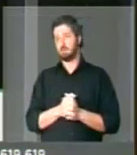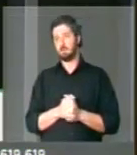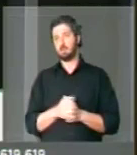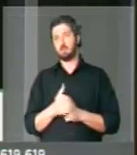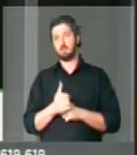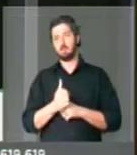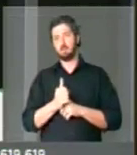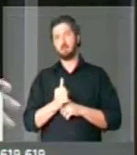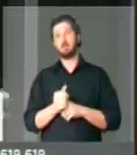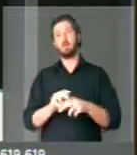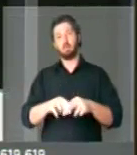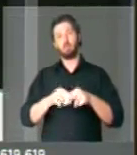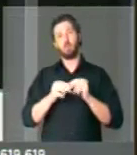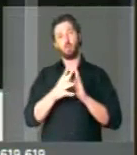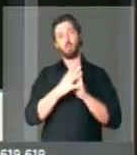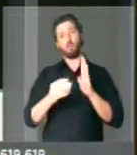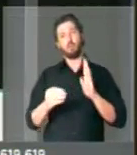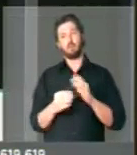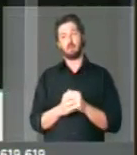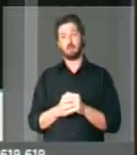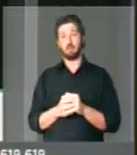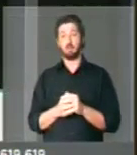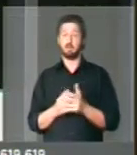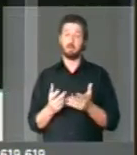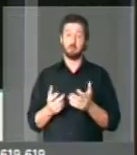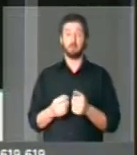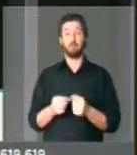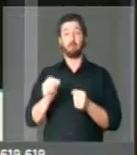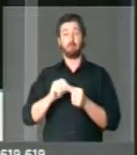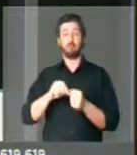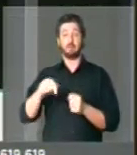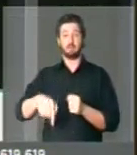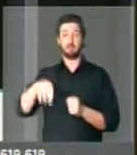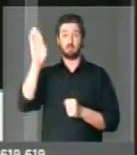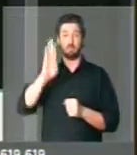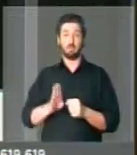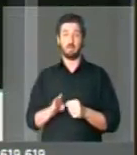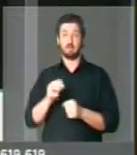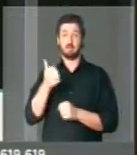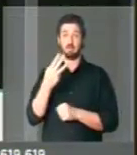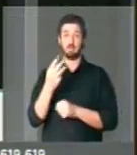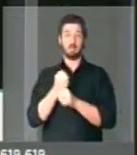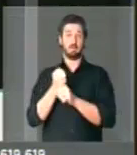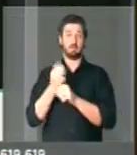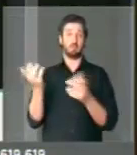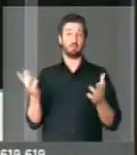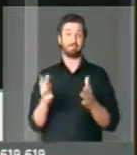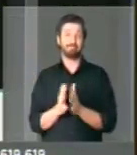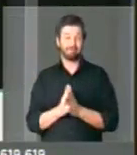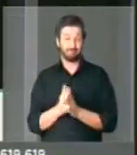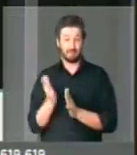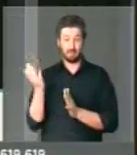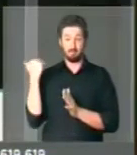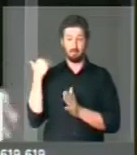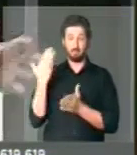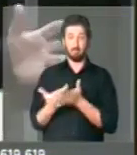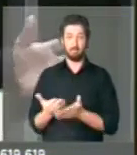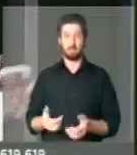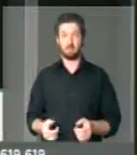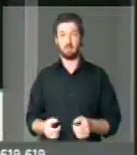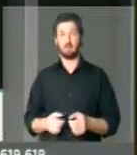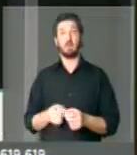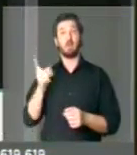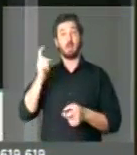Eduardo Cury, se deve ao modelo que foi implementado no Brasil nos últimos 13 anos. Modelo que gestou